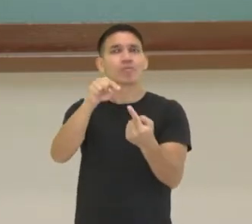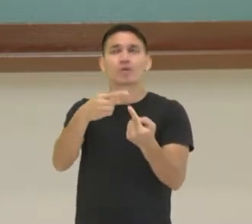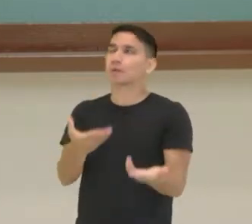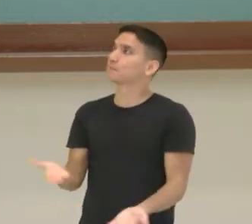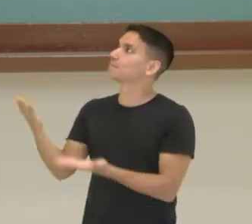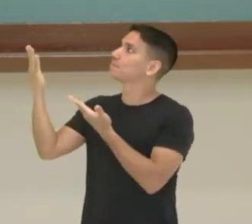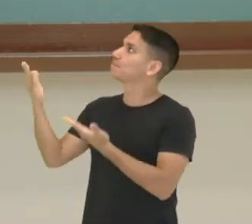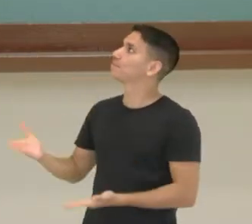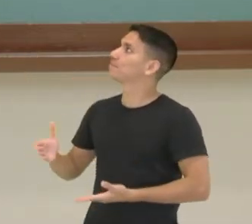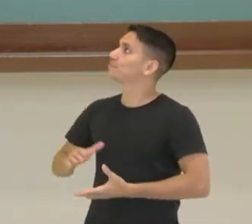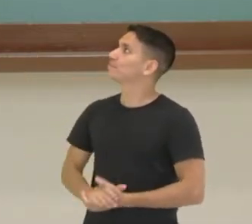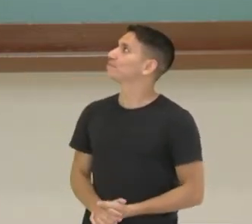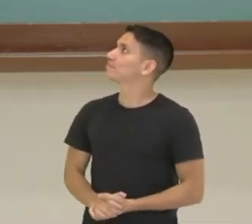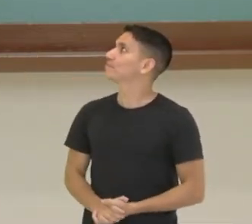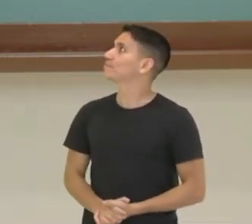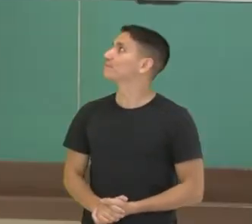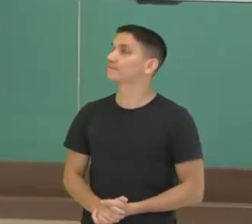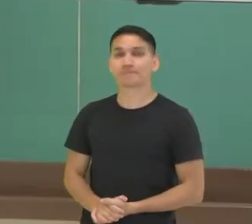hoje.